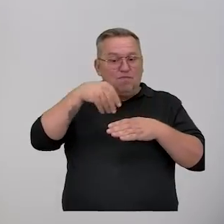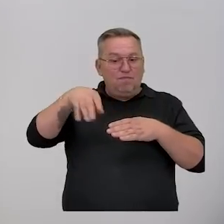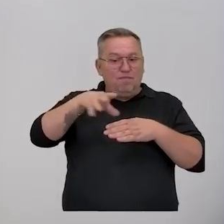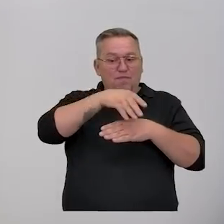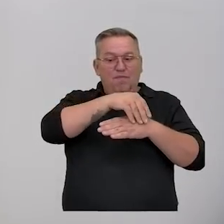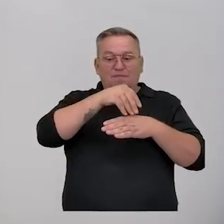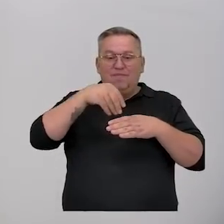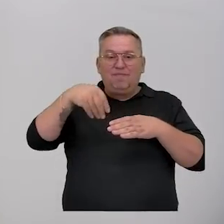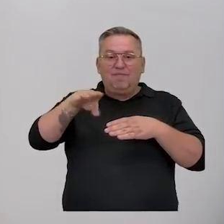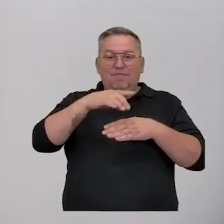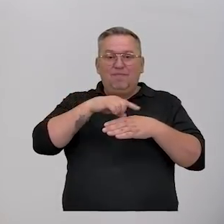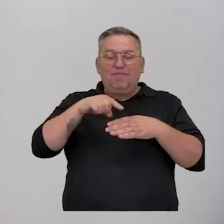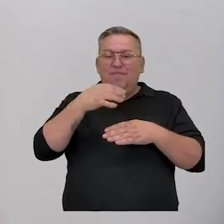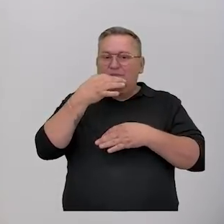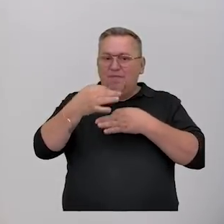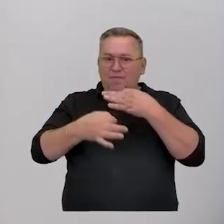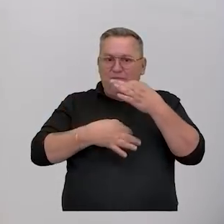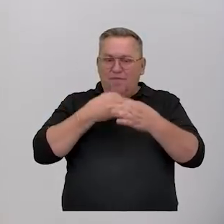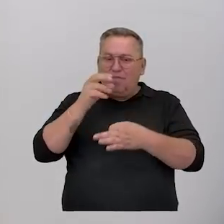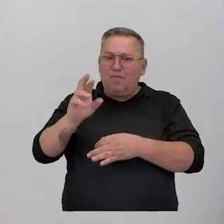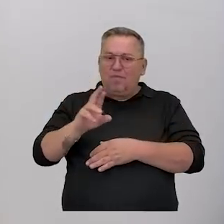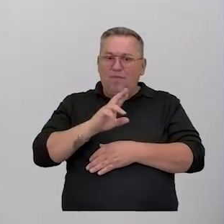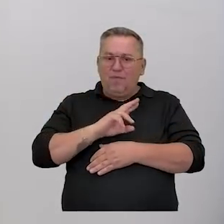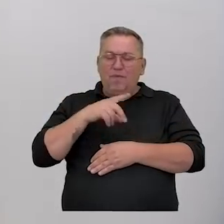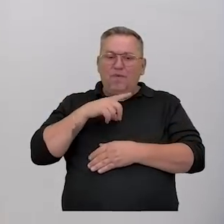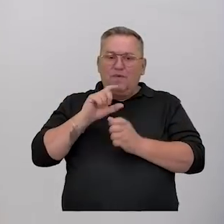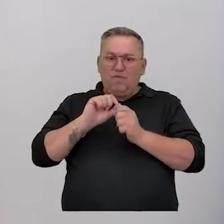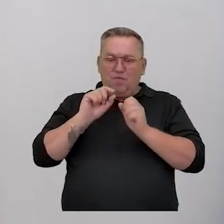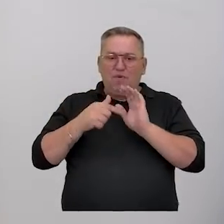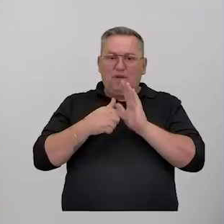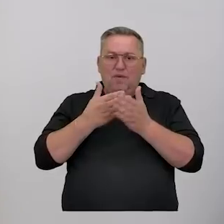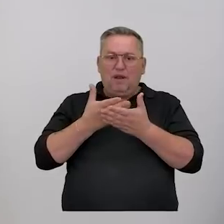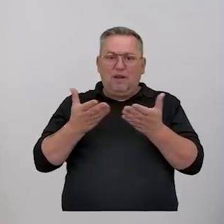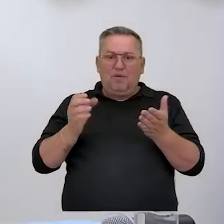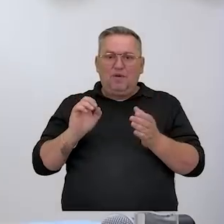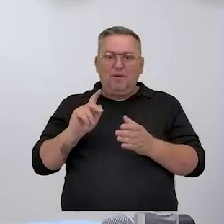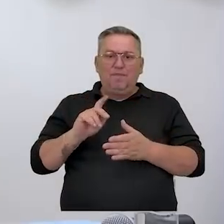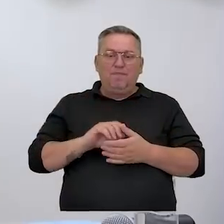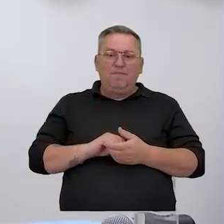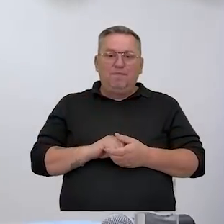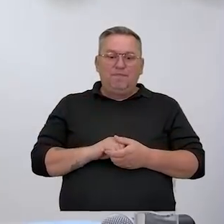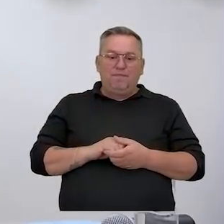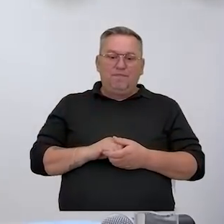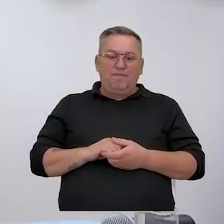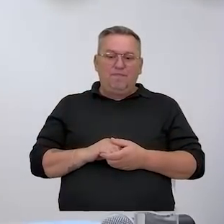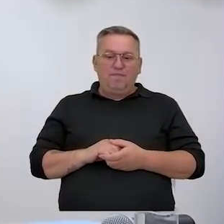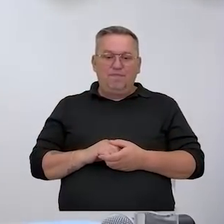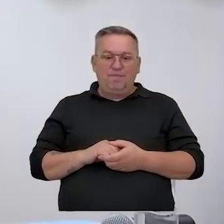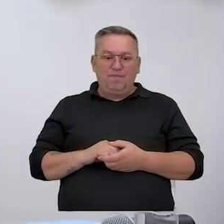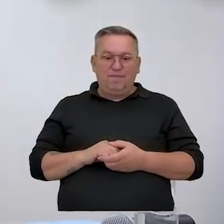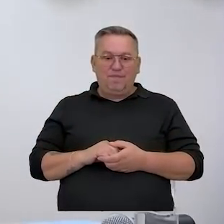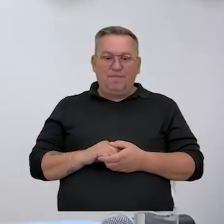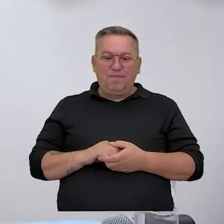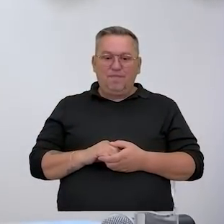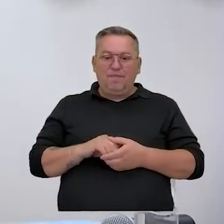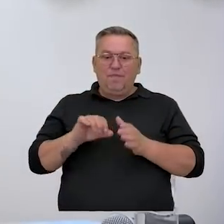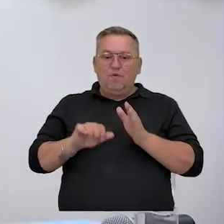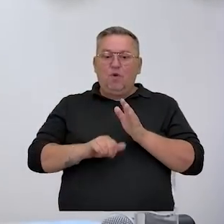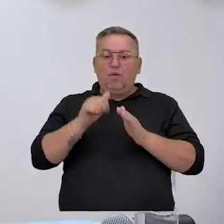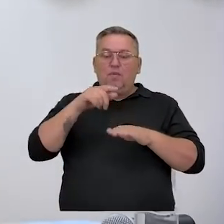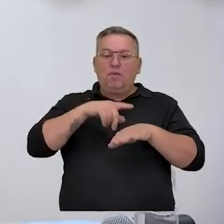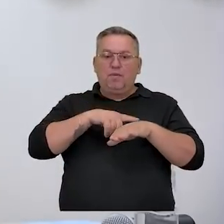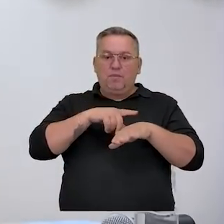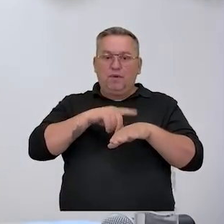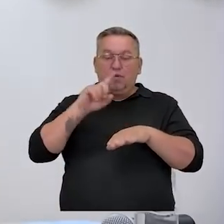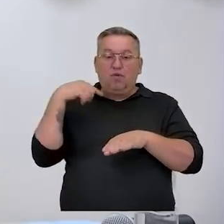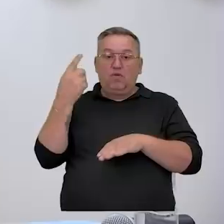as dúvidas, as sugestões, as respostas, que eu vou passar tudinho para ela, tá bom? Si? Então, vamos lá. No primeiro momento, então,